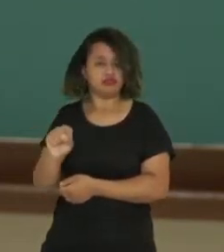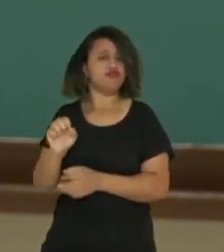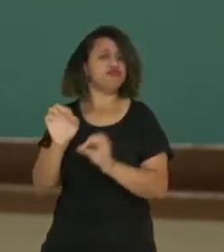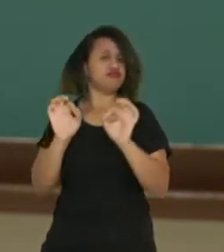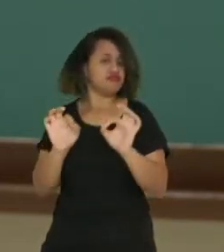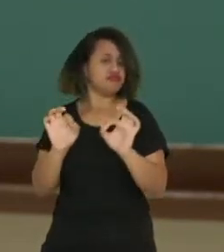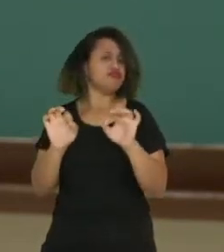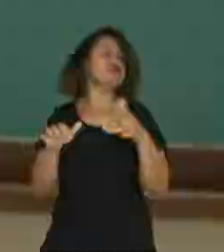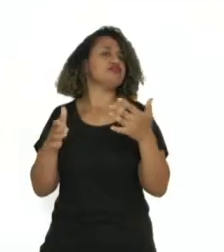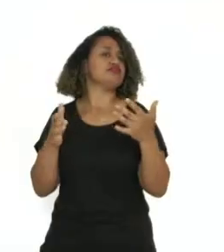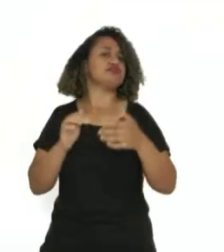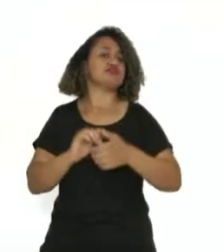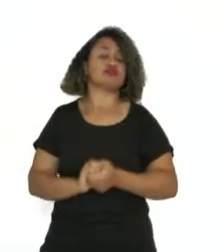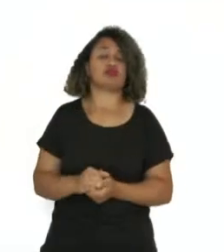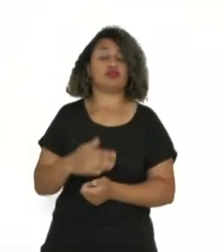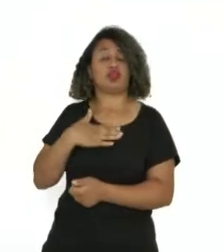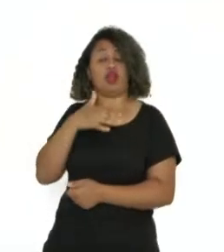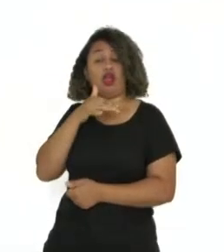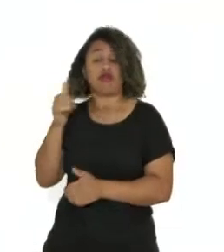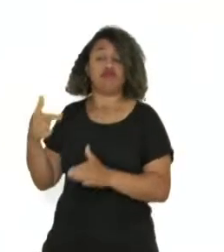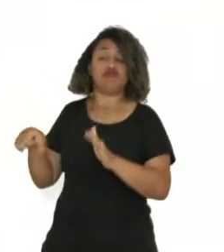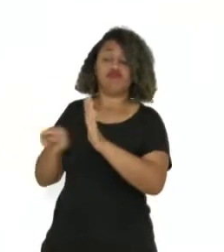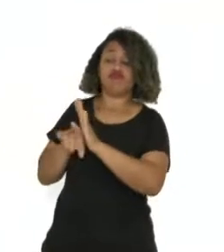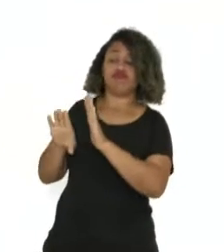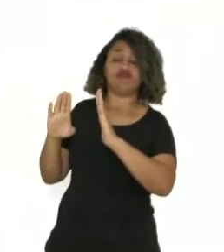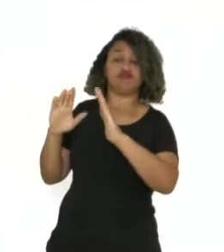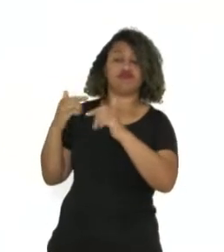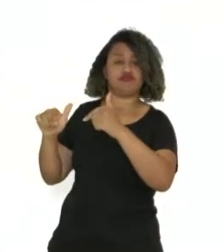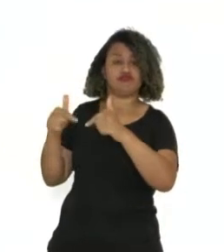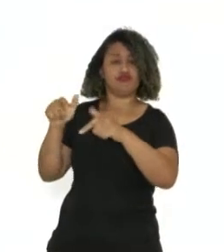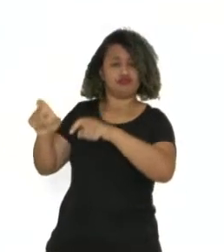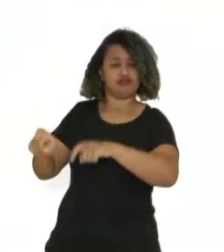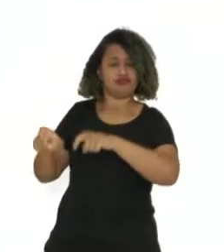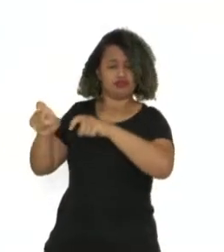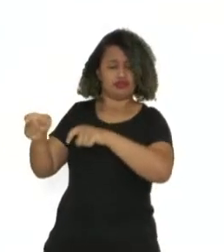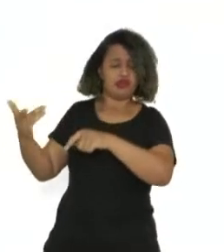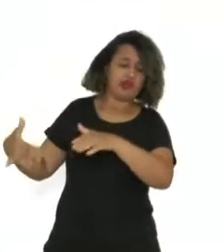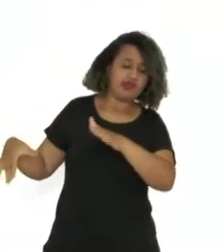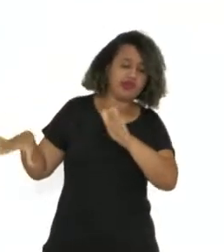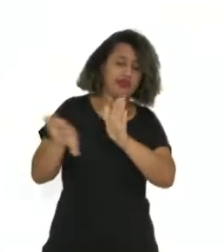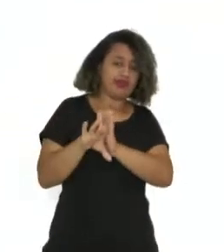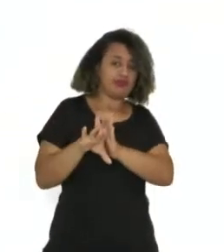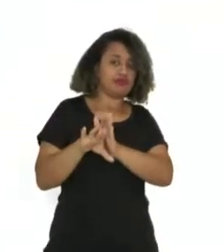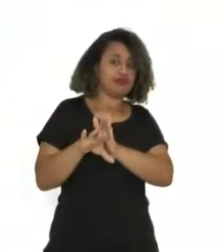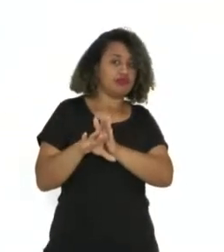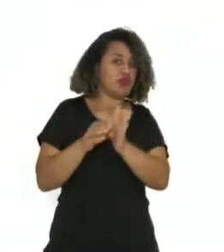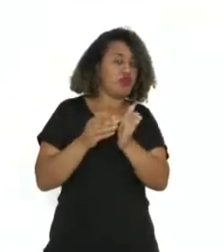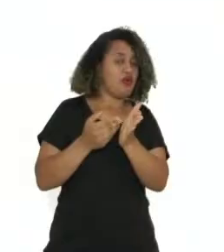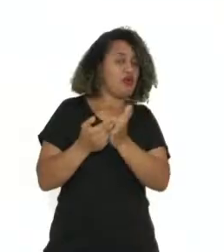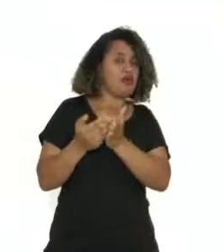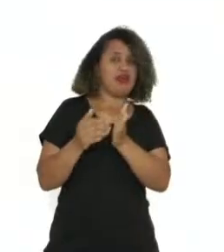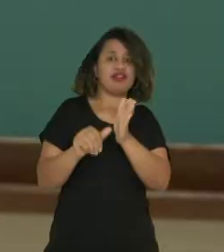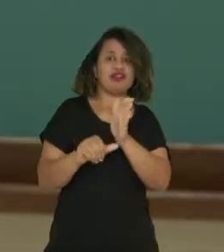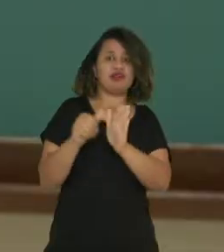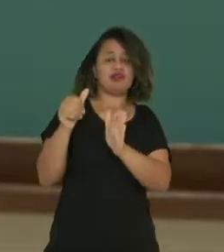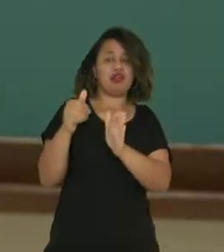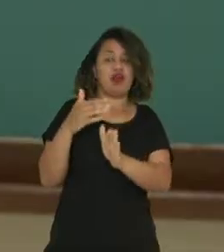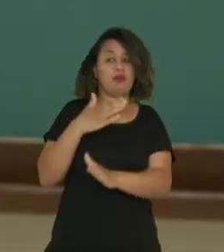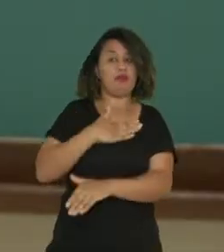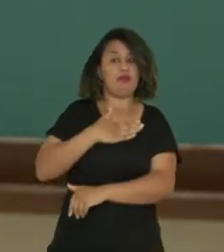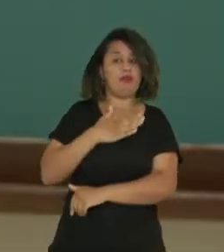veja, meu pai chegou do trabalho na lavoura. Ela já começa em primeira pessoa. Isso